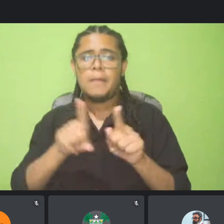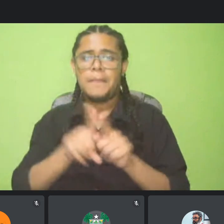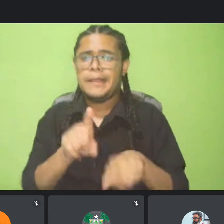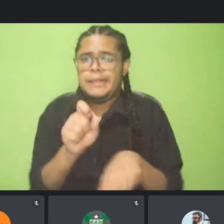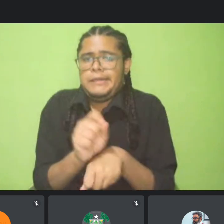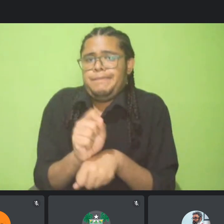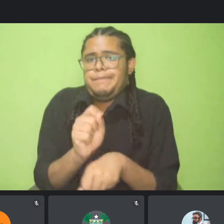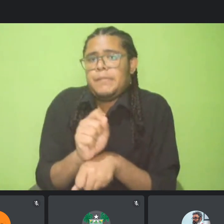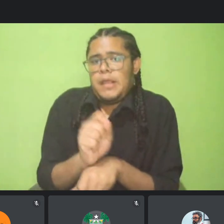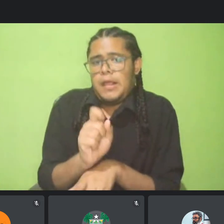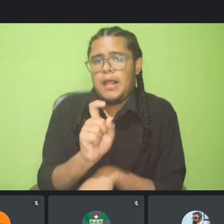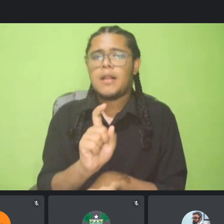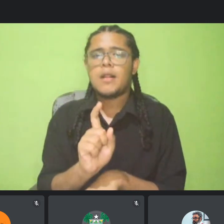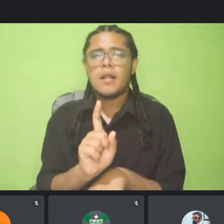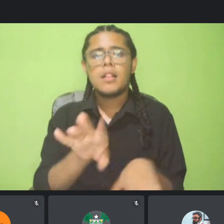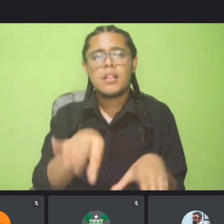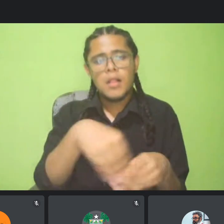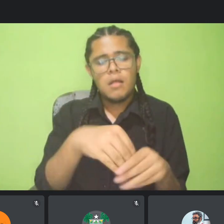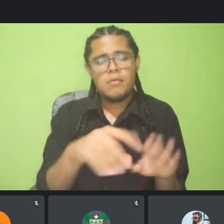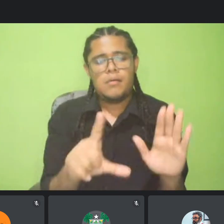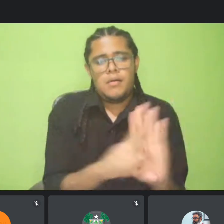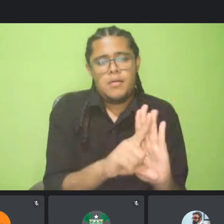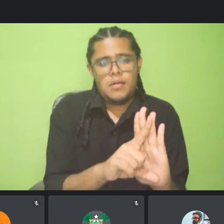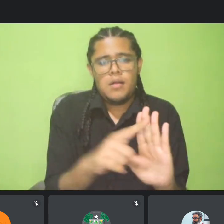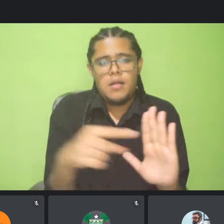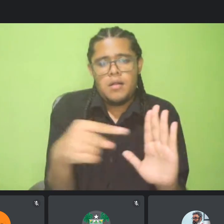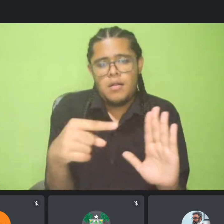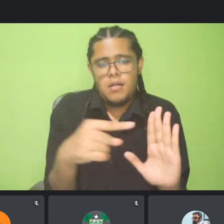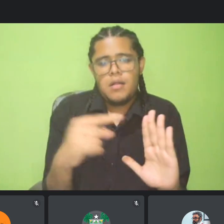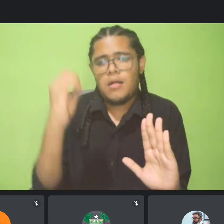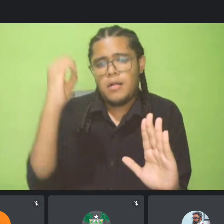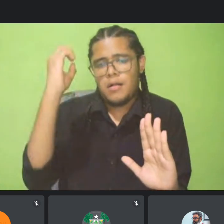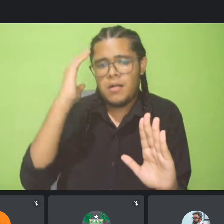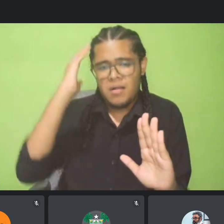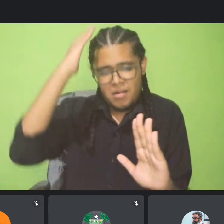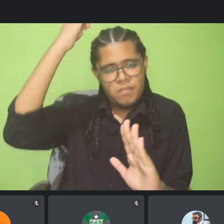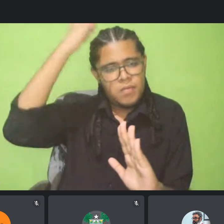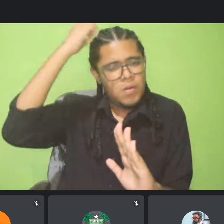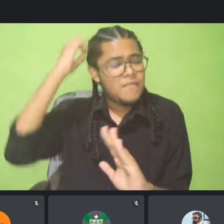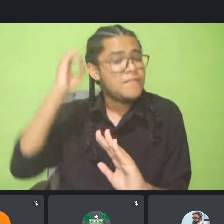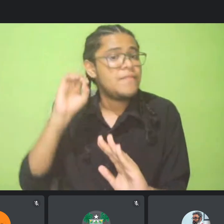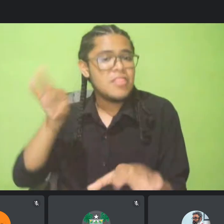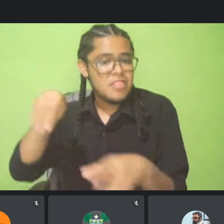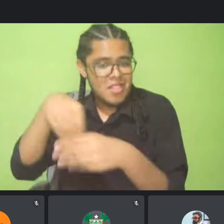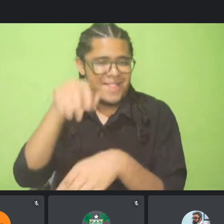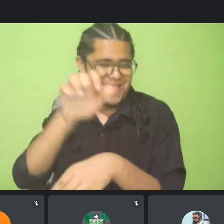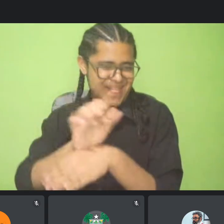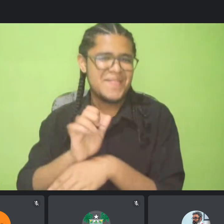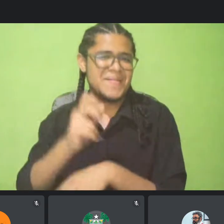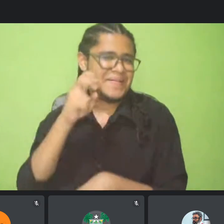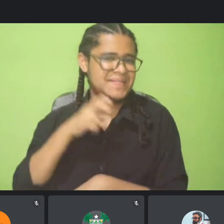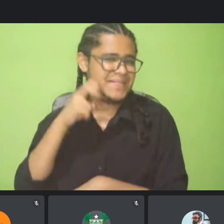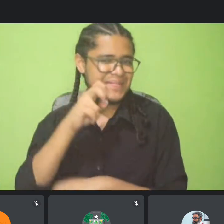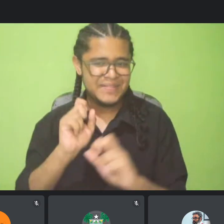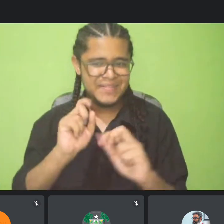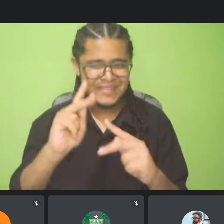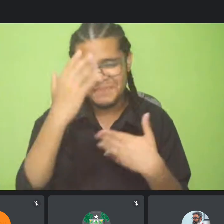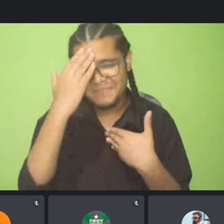lei aqui no Rio Grande do Norte, ok? Obrigado, gente.